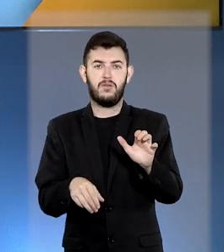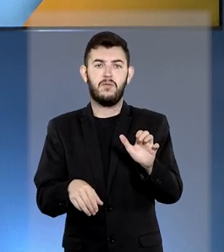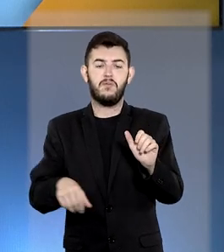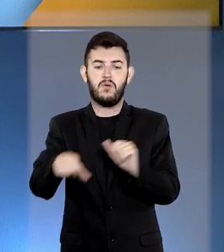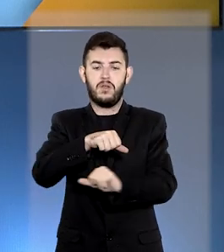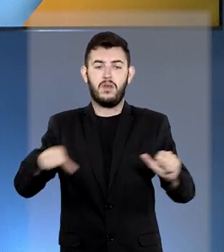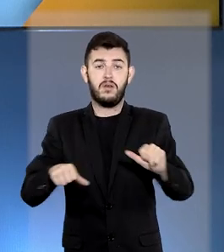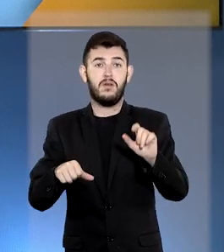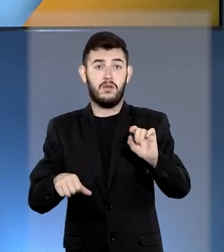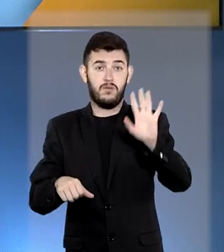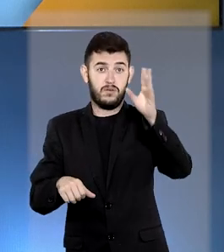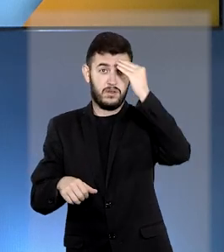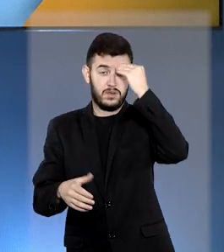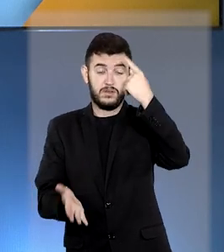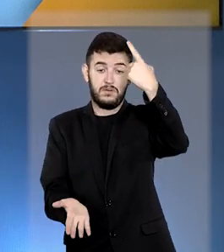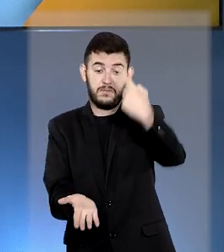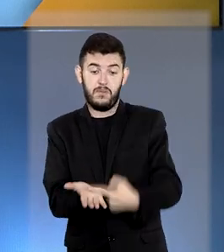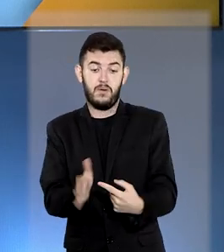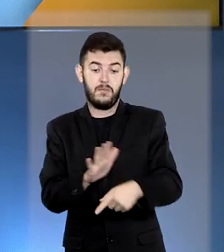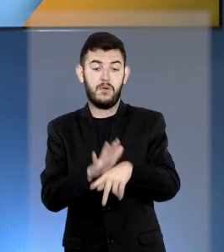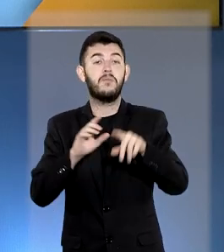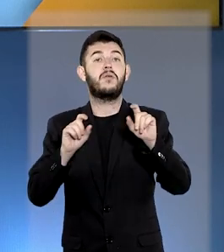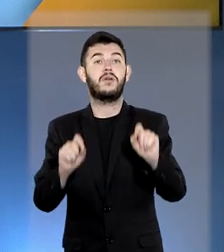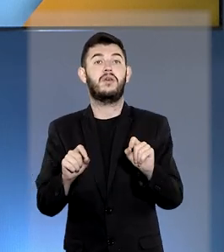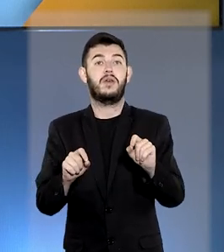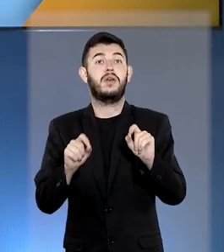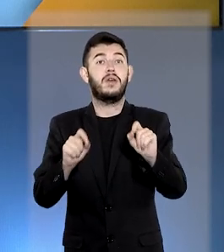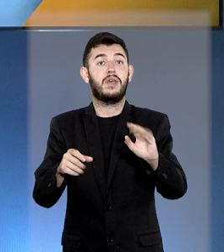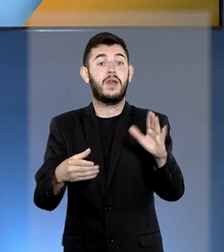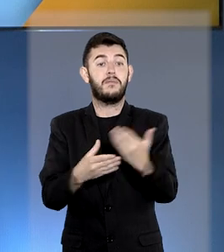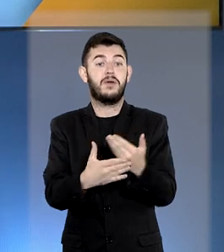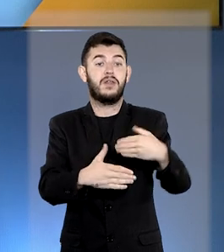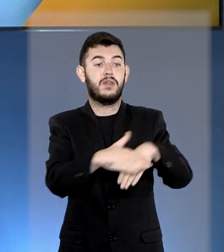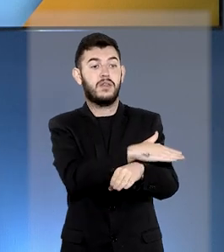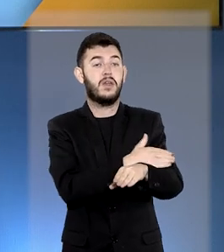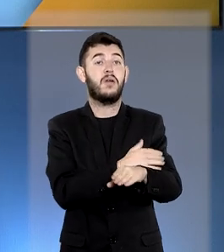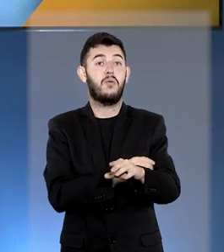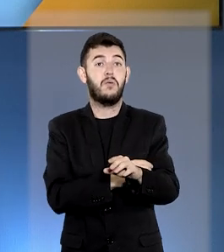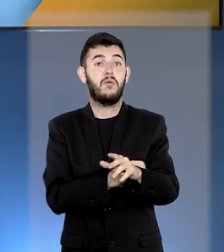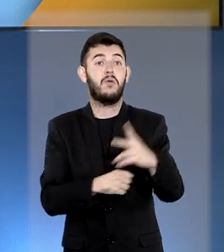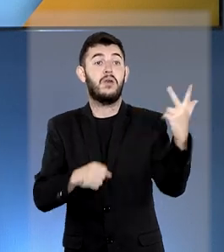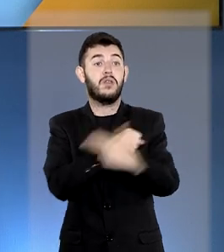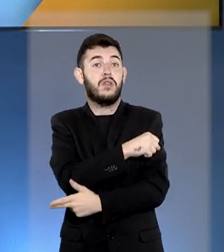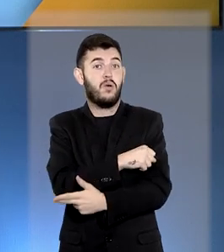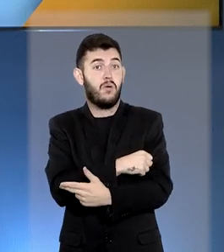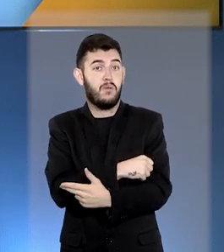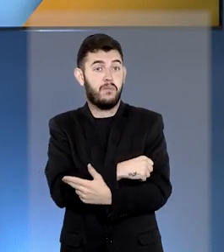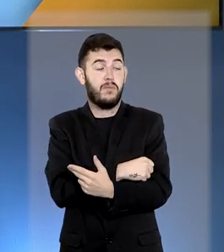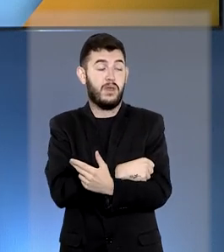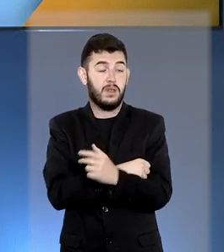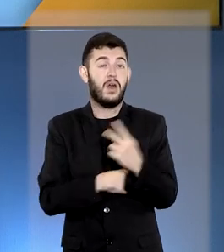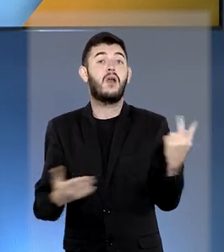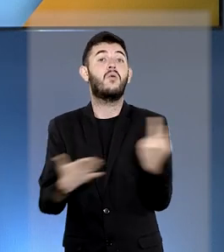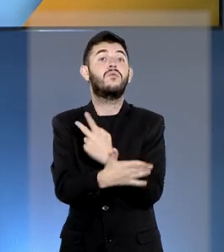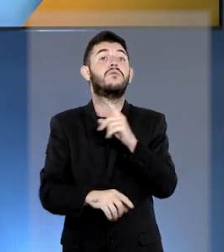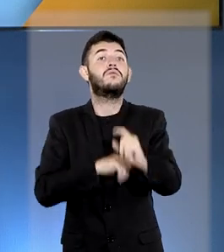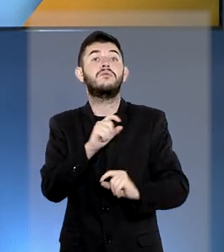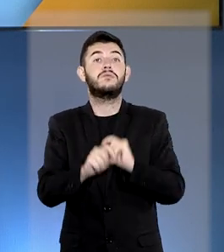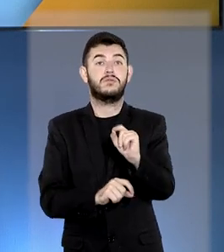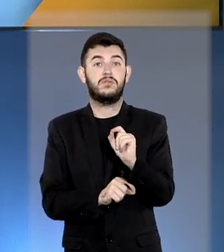entendimento de que a prescrição pode ser interrompida uma única vez. Isso mesmo se uma delas ocorrer por